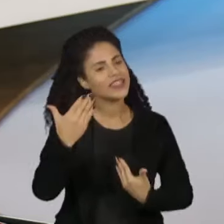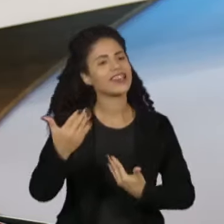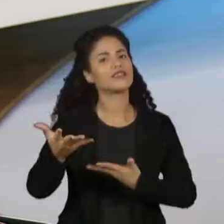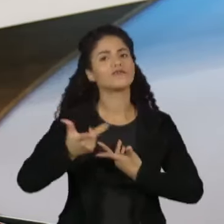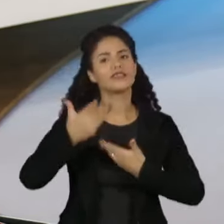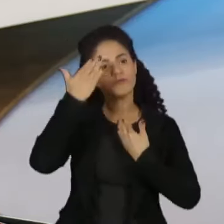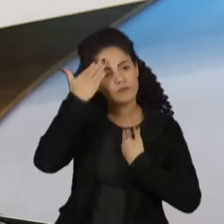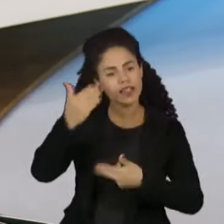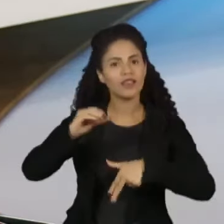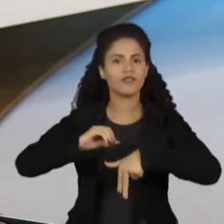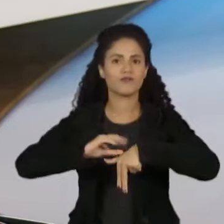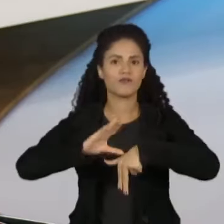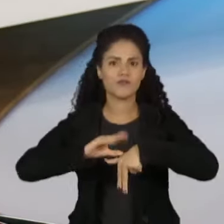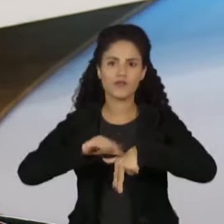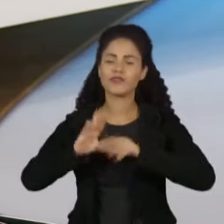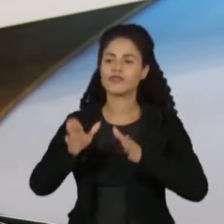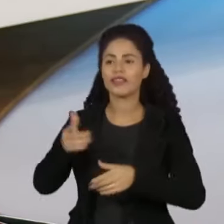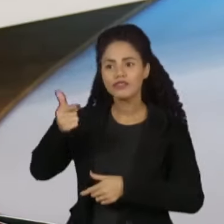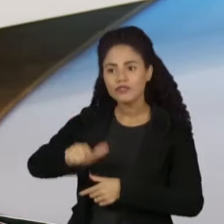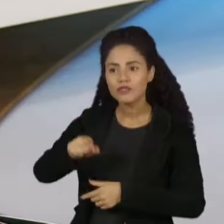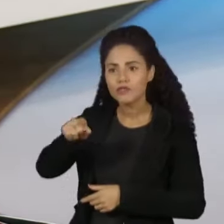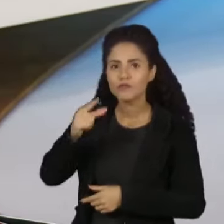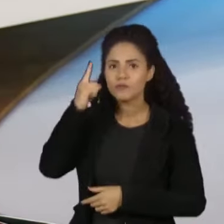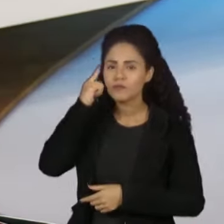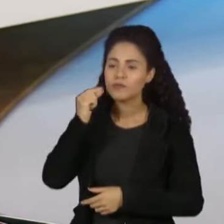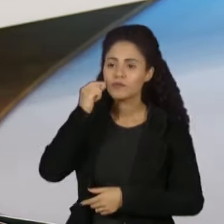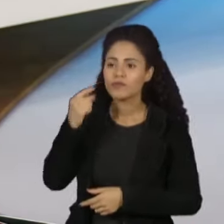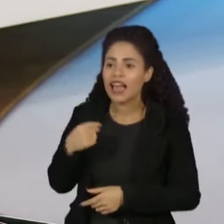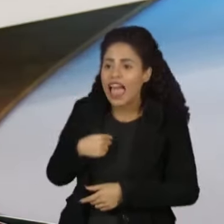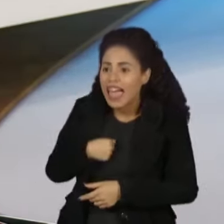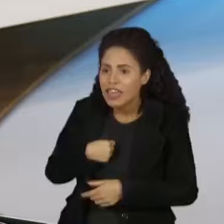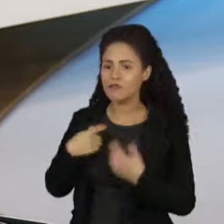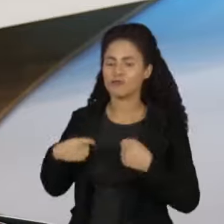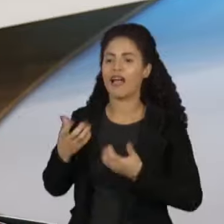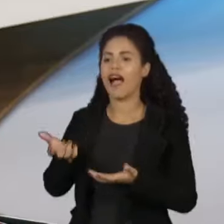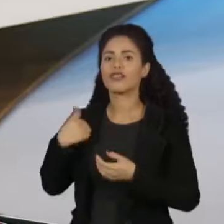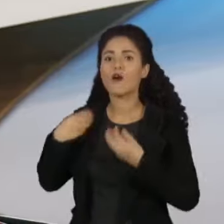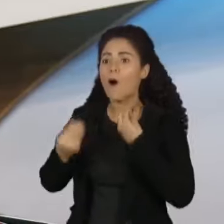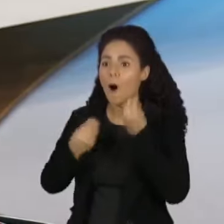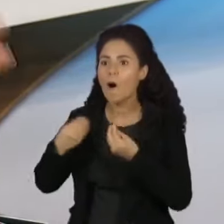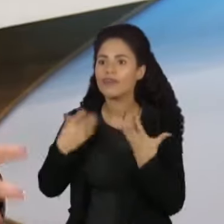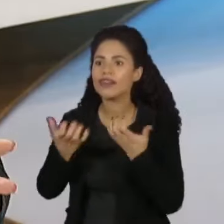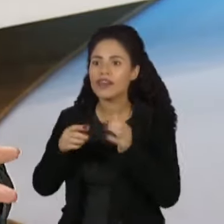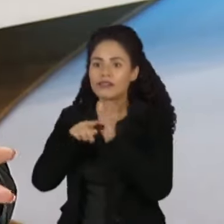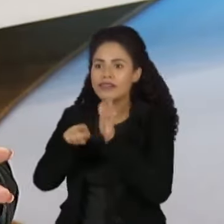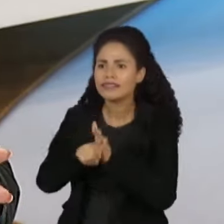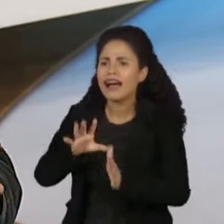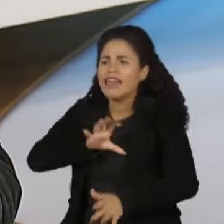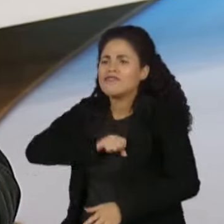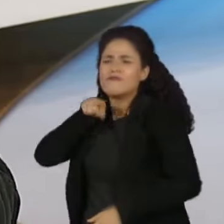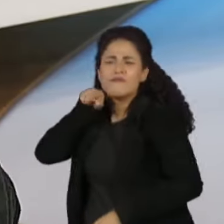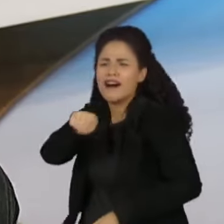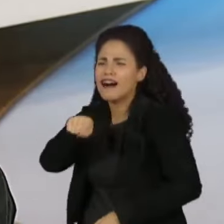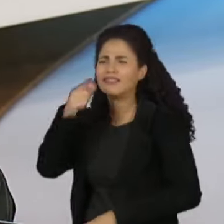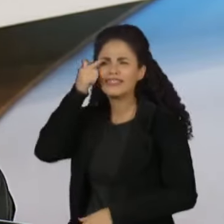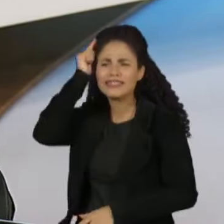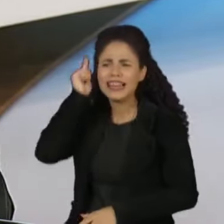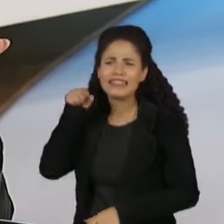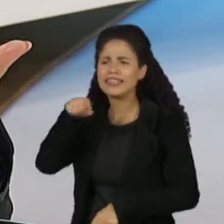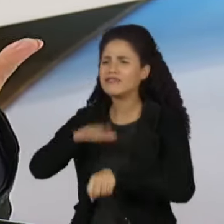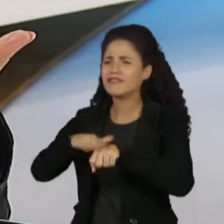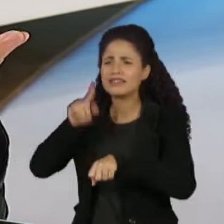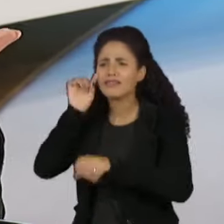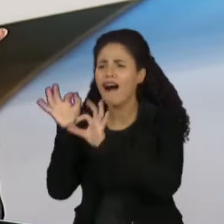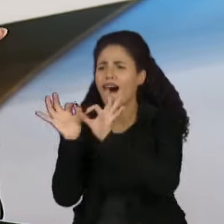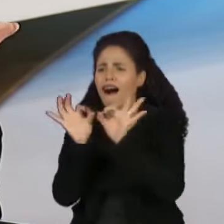Cultura falei pro Marcelo já vou falar para você não consigo ser isenta tá não consigo porque eu amo esse homem se tudo que ele